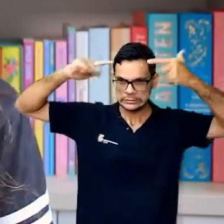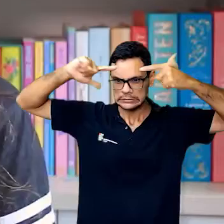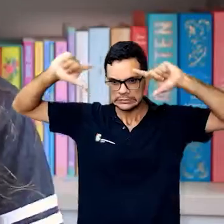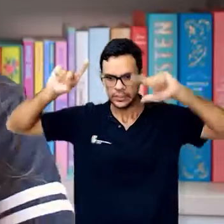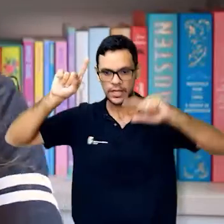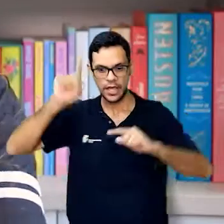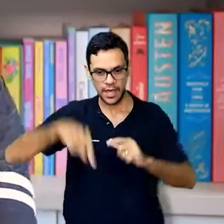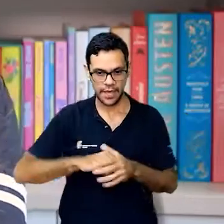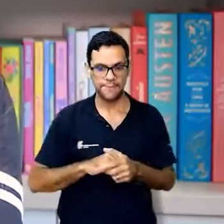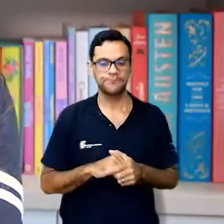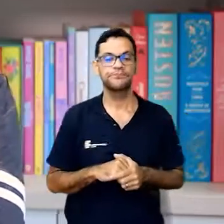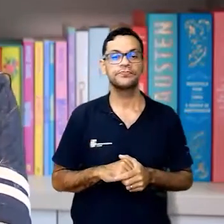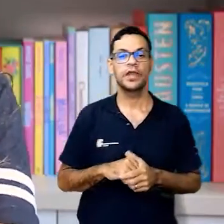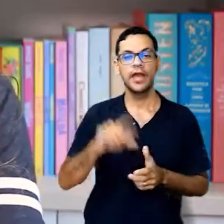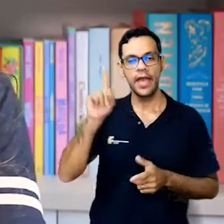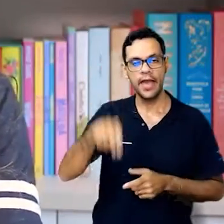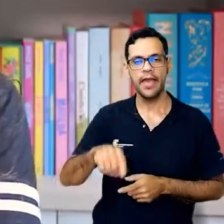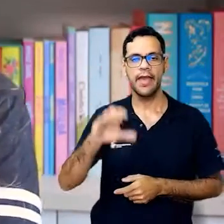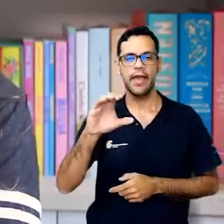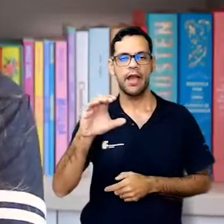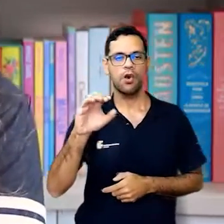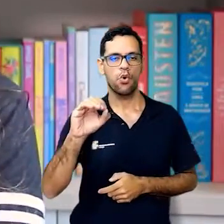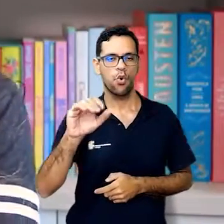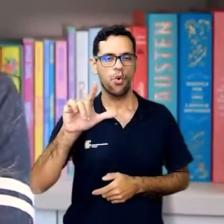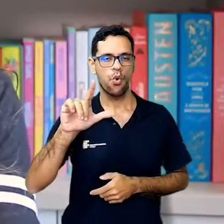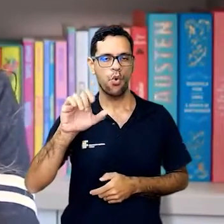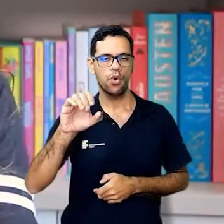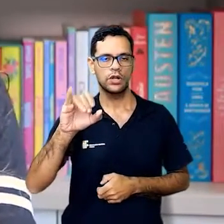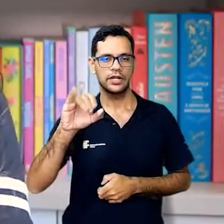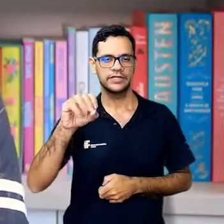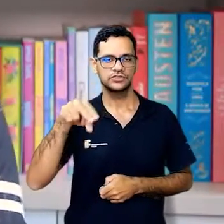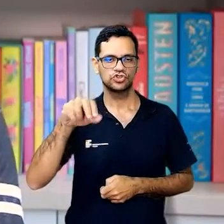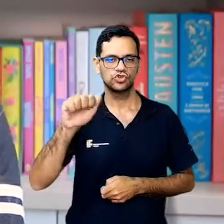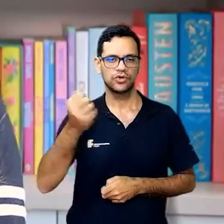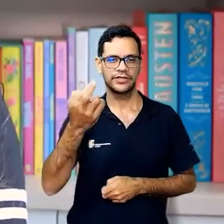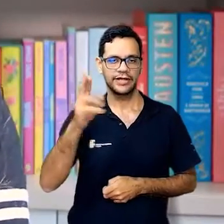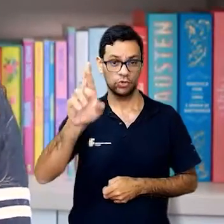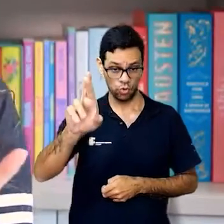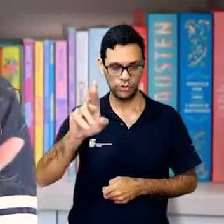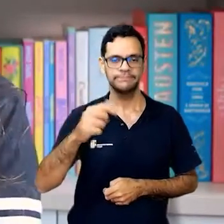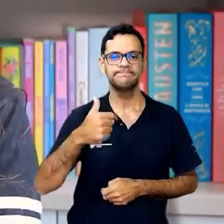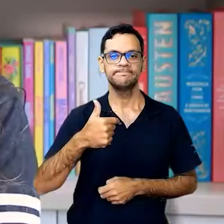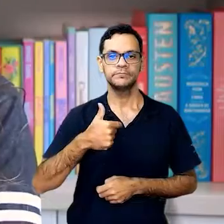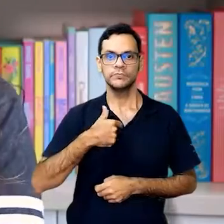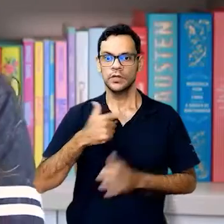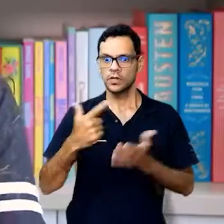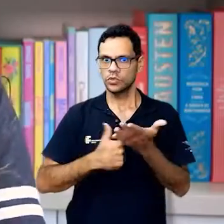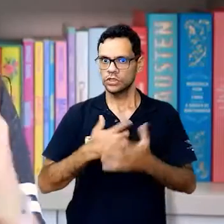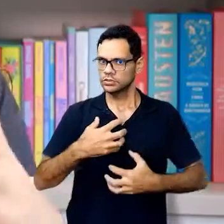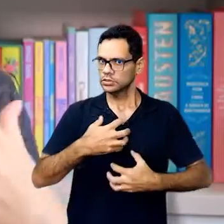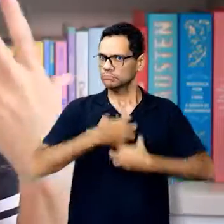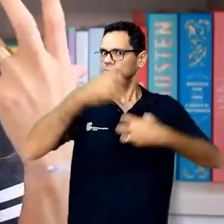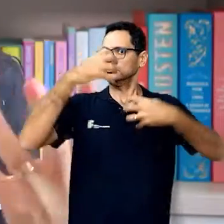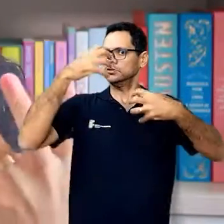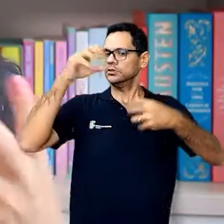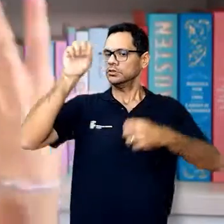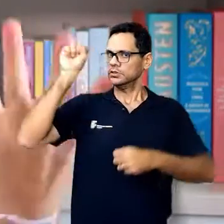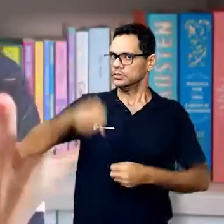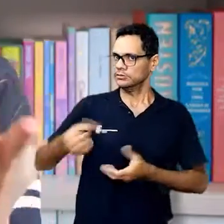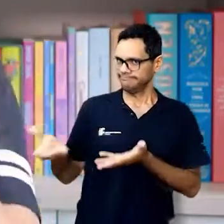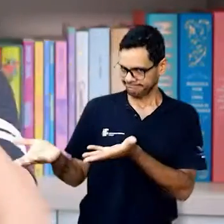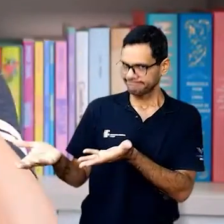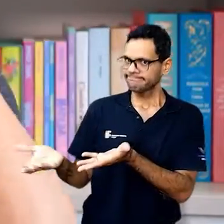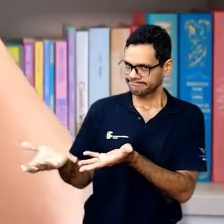sabem que eu gosto muito, tem vídeo aqui no canal, que é O Colecionador, do John Fowles. Esse aqui é um livro muito impactante, assim. Eu coloquei justamente pelo